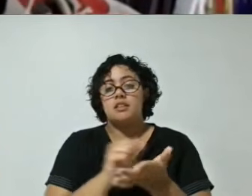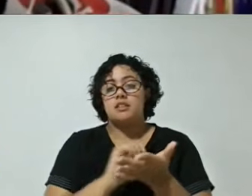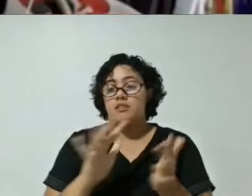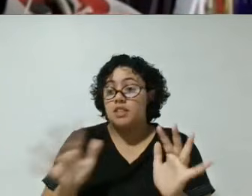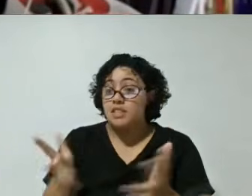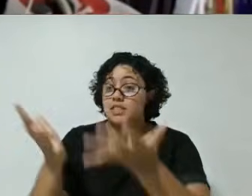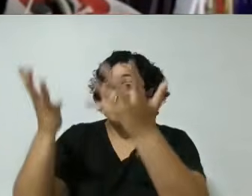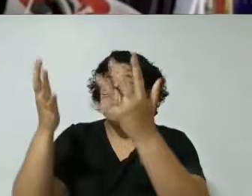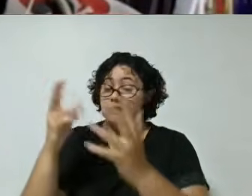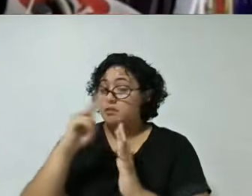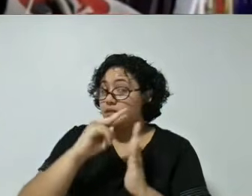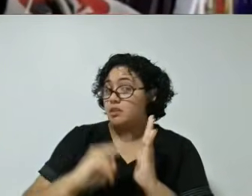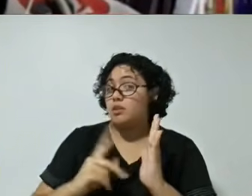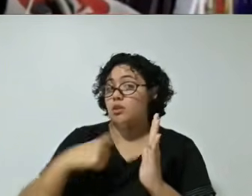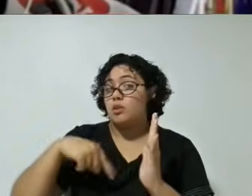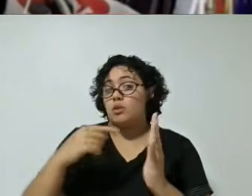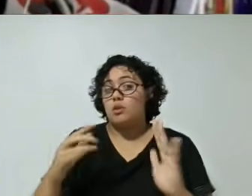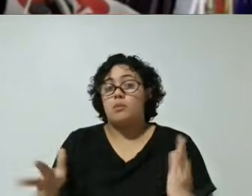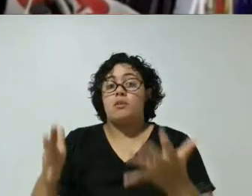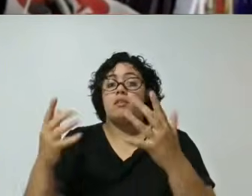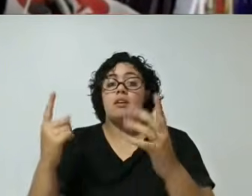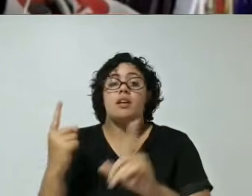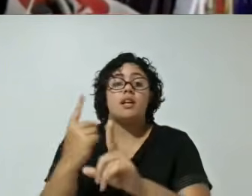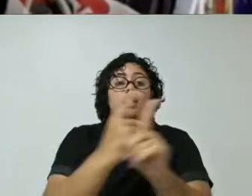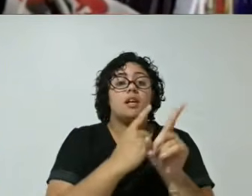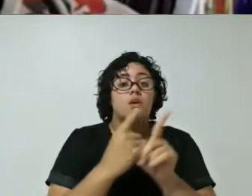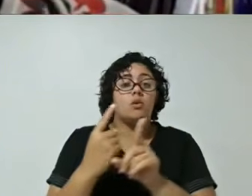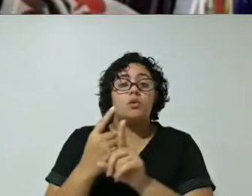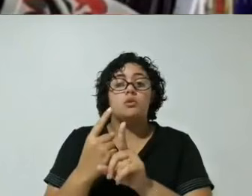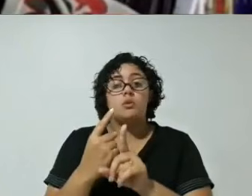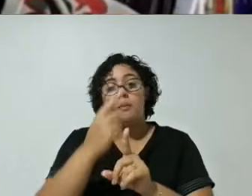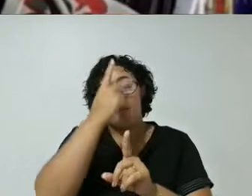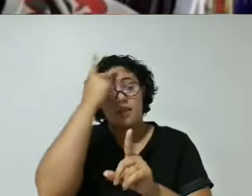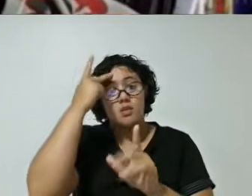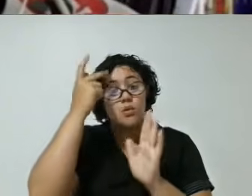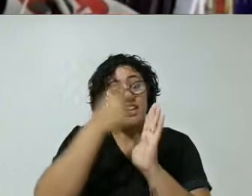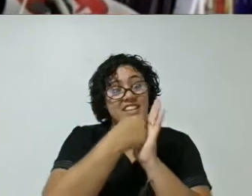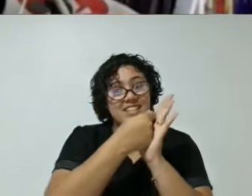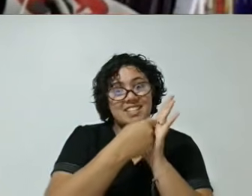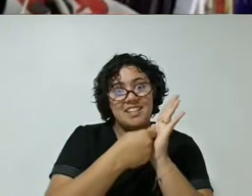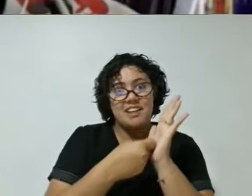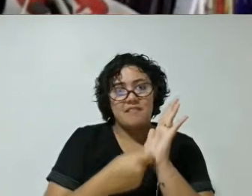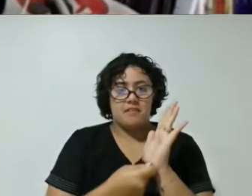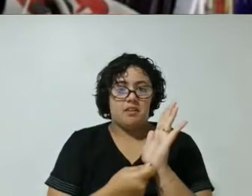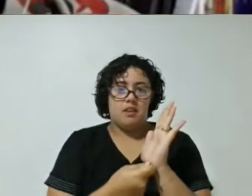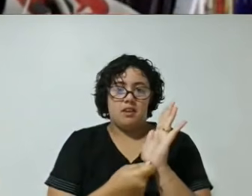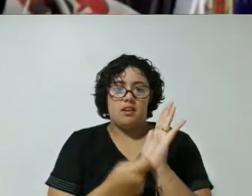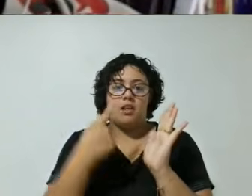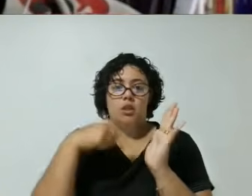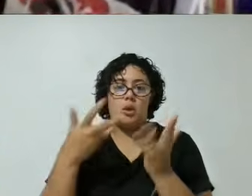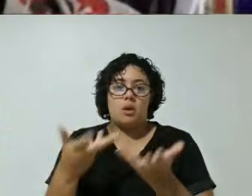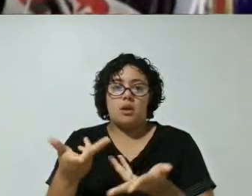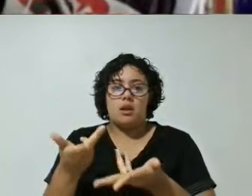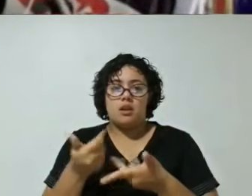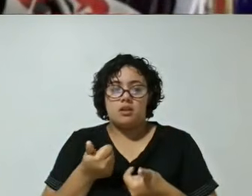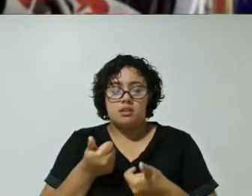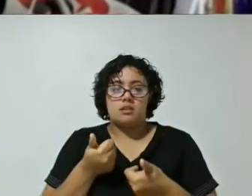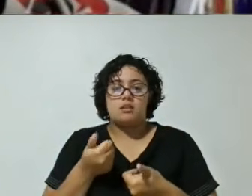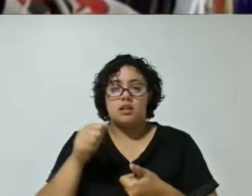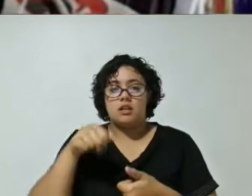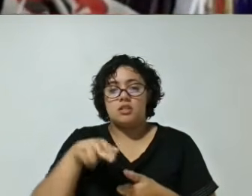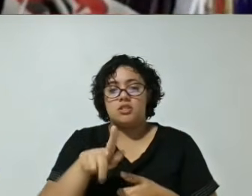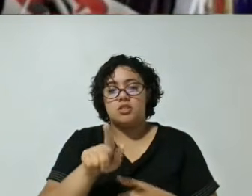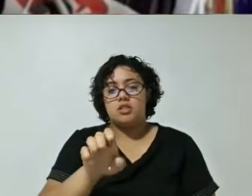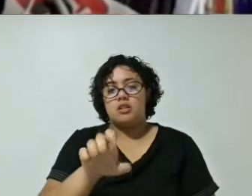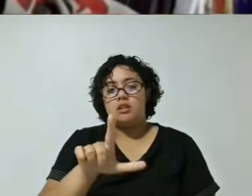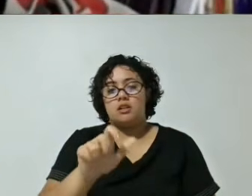hum. promovíamos encontros com escritores. Nós Ah, que recebemos massa. lá a Ângela Leite,